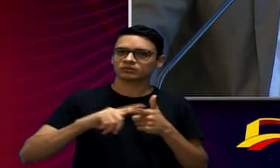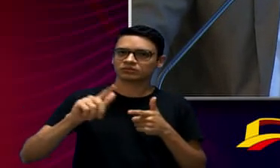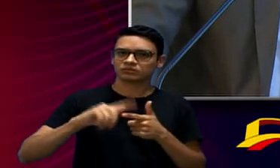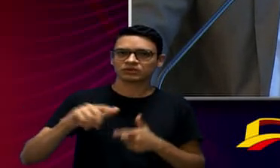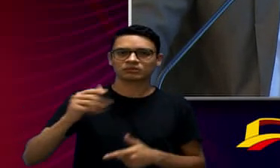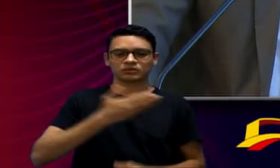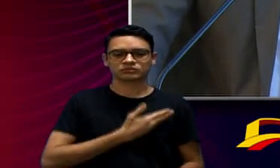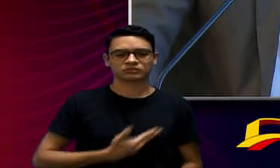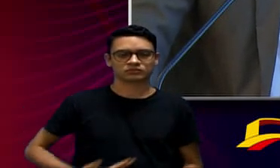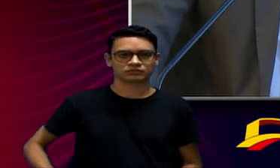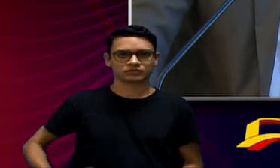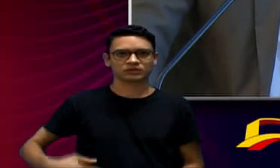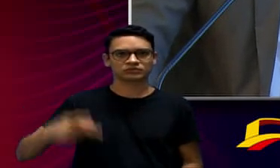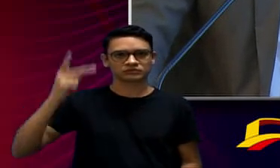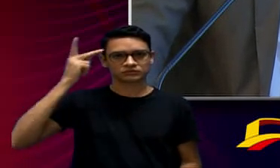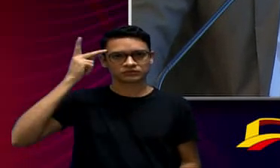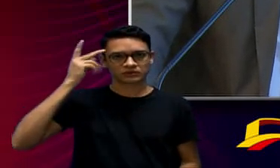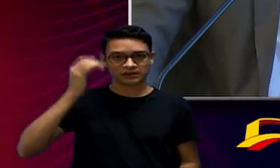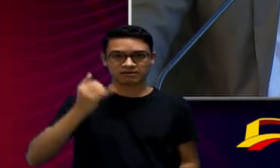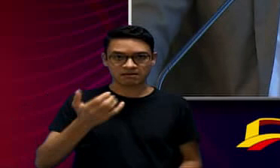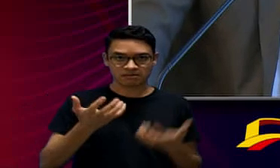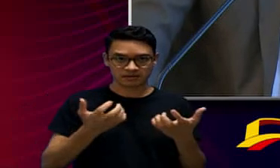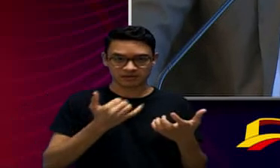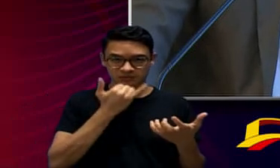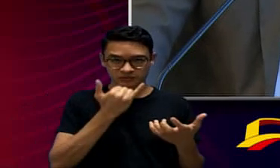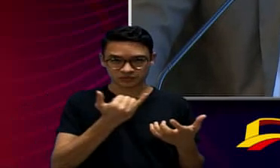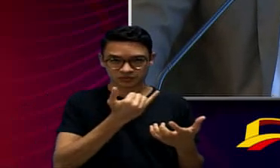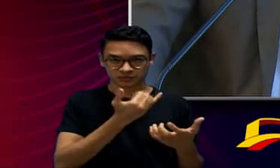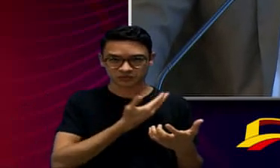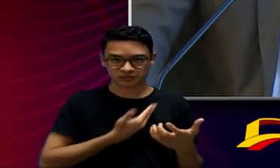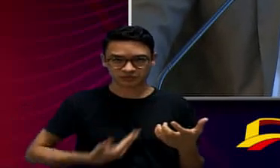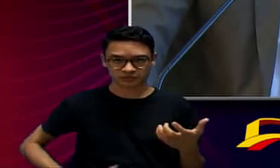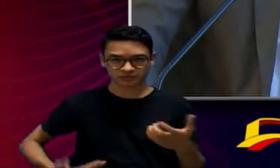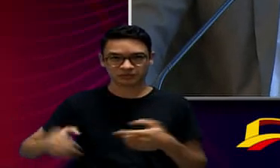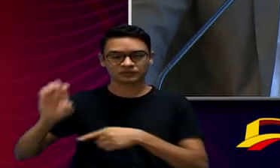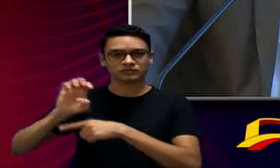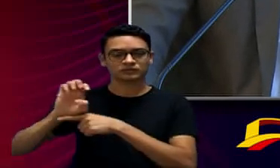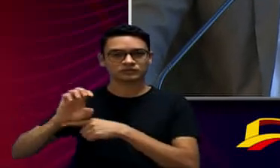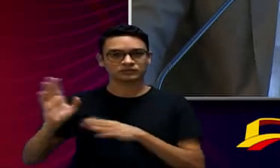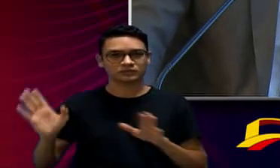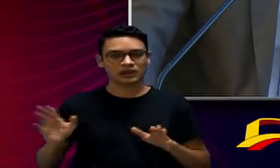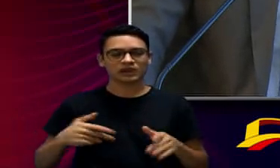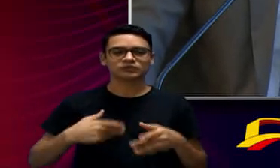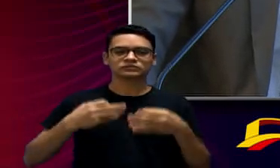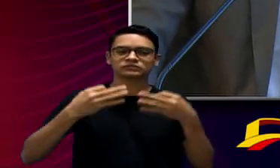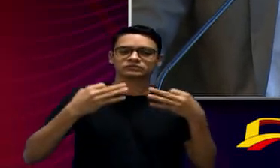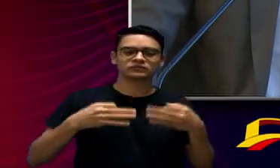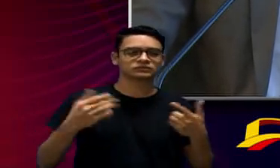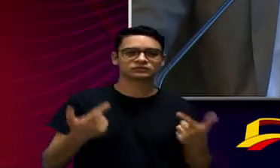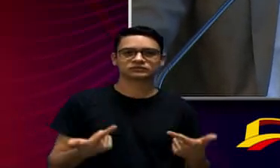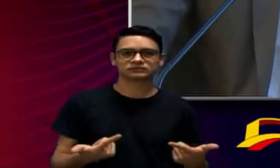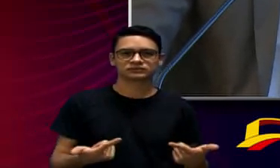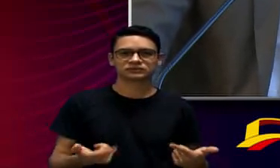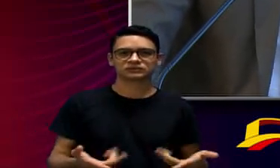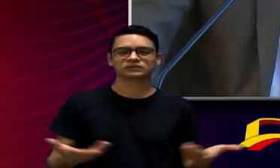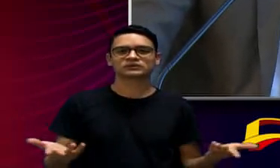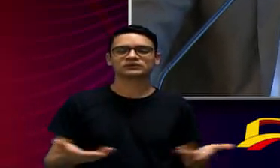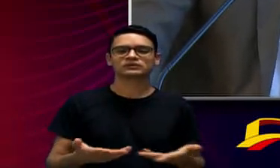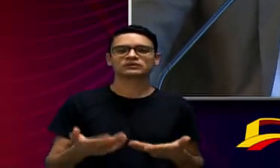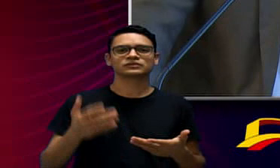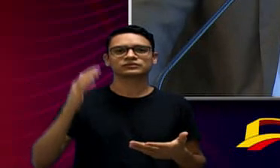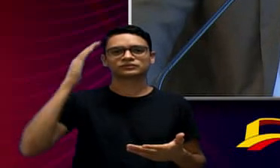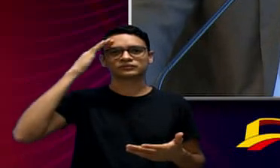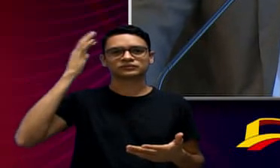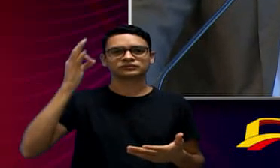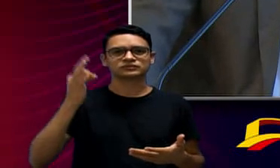gente precisa... O senhor quer que eu desculpe os governos estaduais por isso? Não, então não está sendo feito de uma forma correta. O que é ingerência, vereador? Então, entendi. O